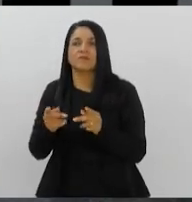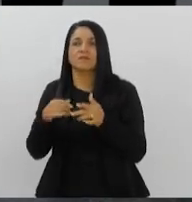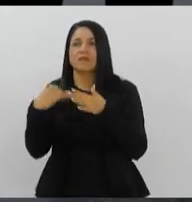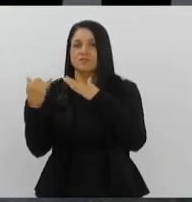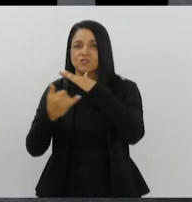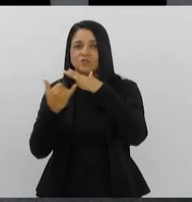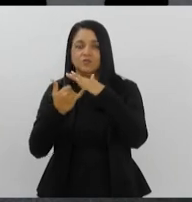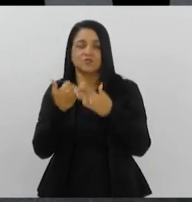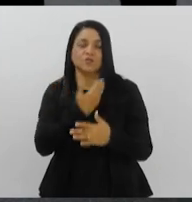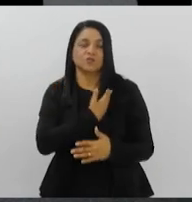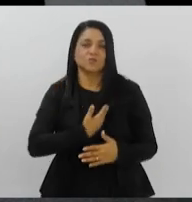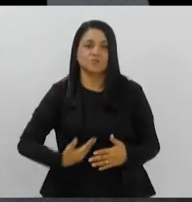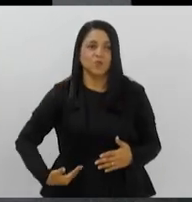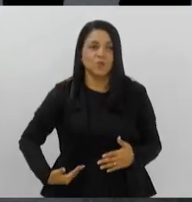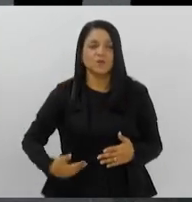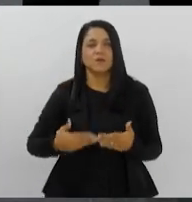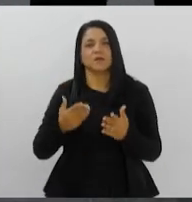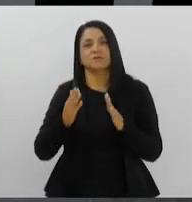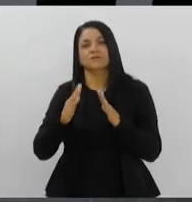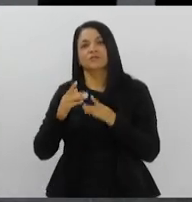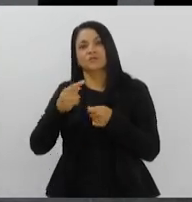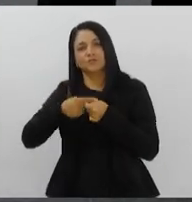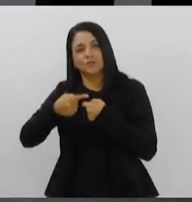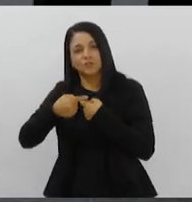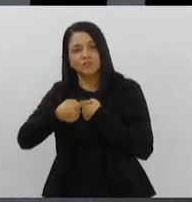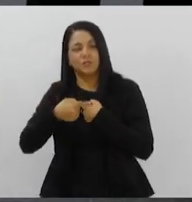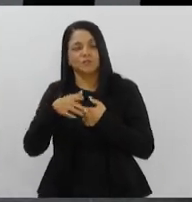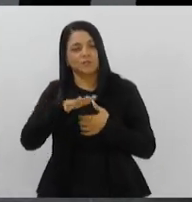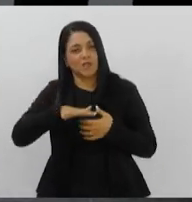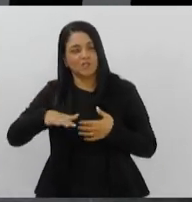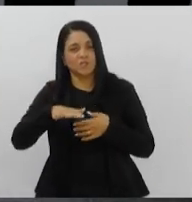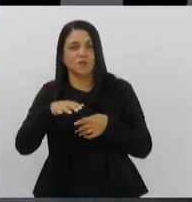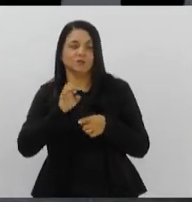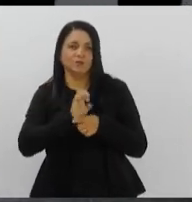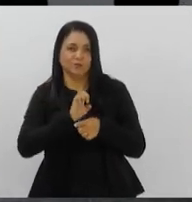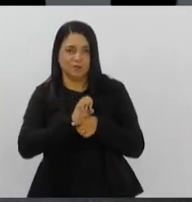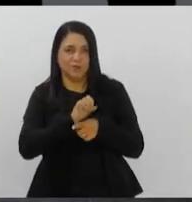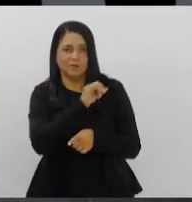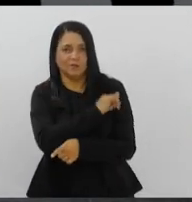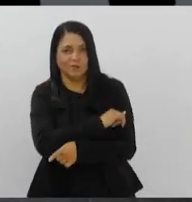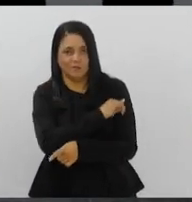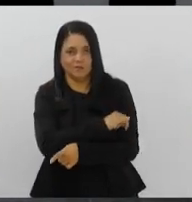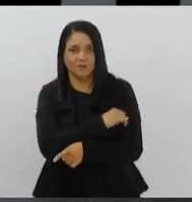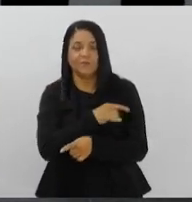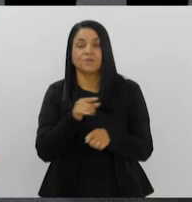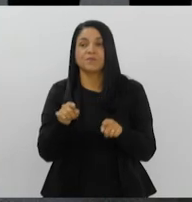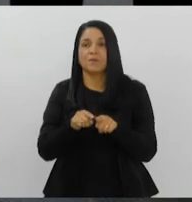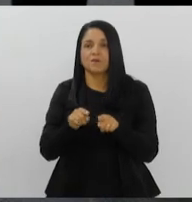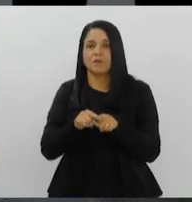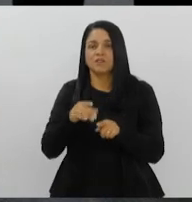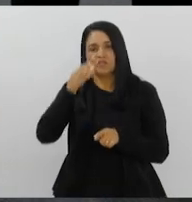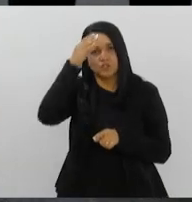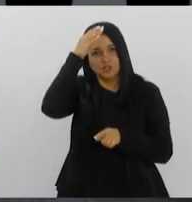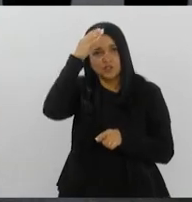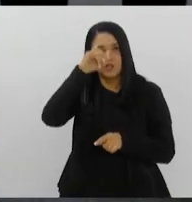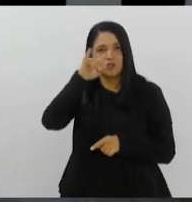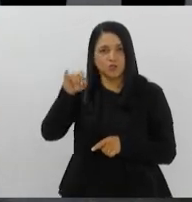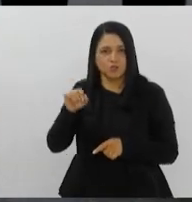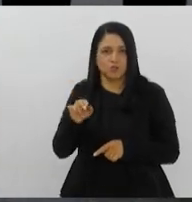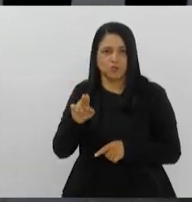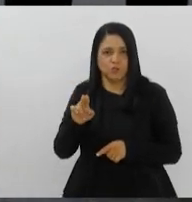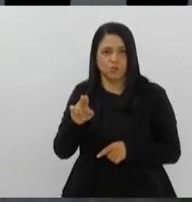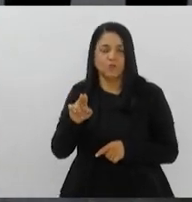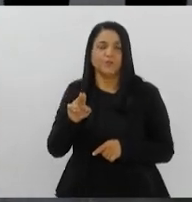instituições públicas lá do município, da região e do nosso estado. E também, Tia Ju, ressaltar